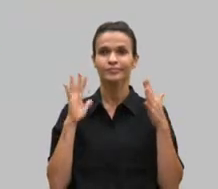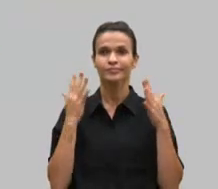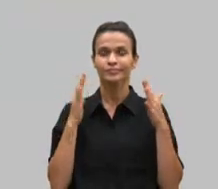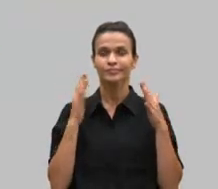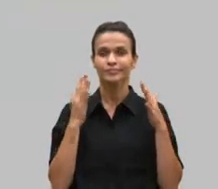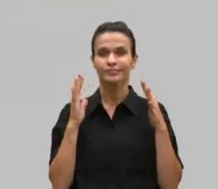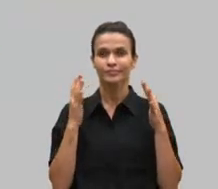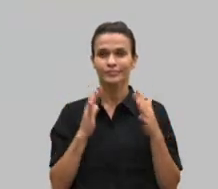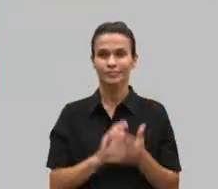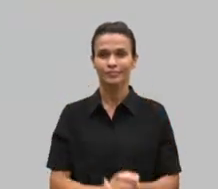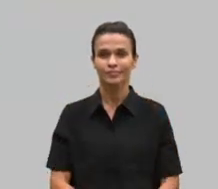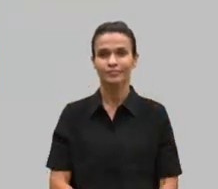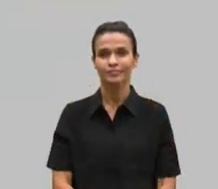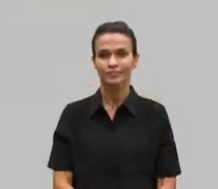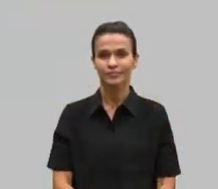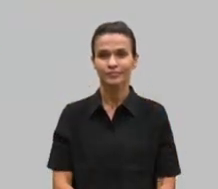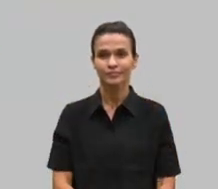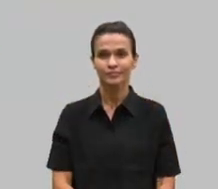Muito obrigado